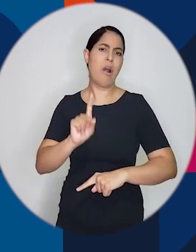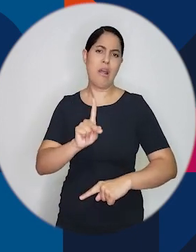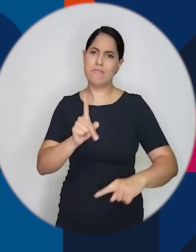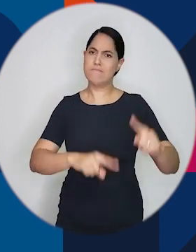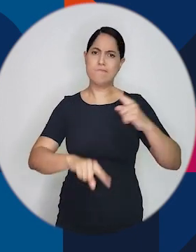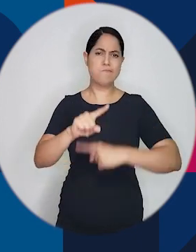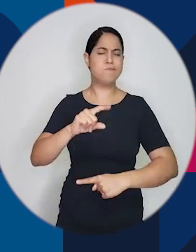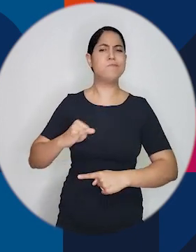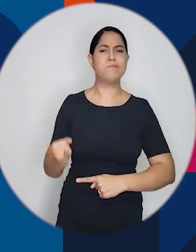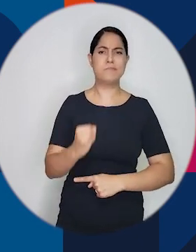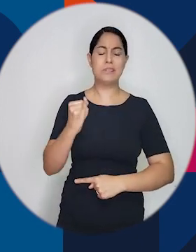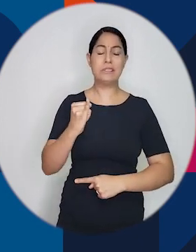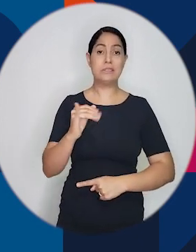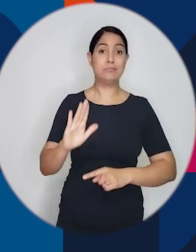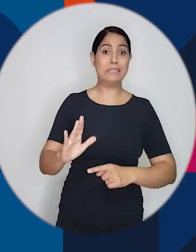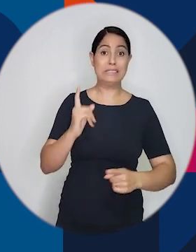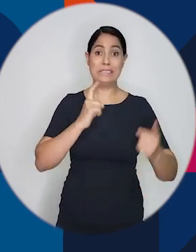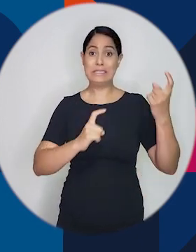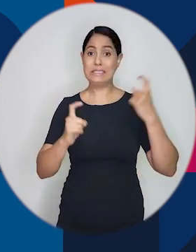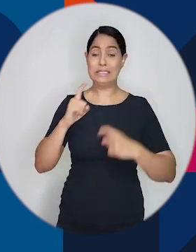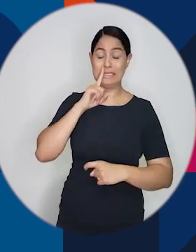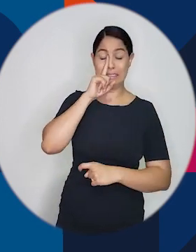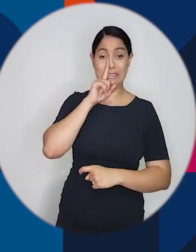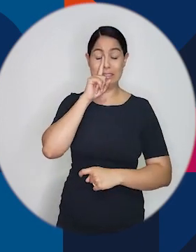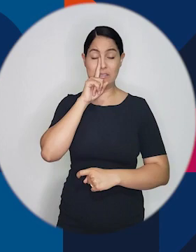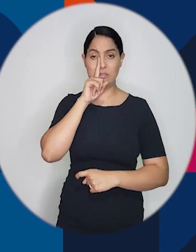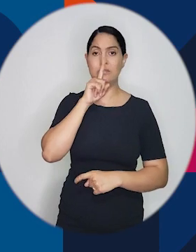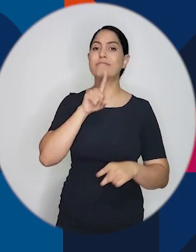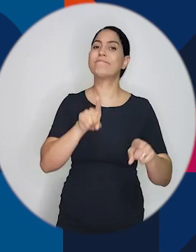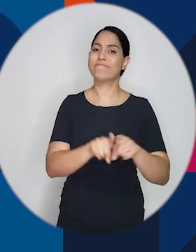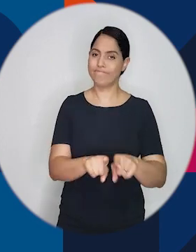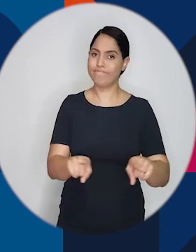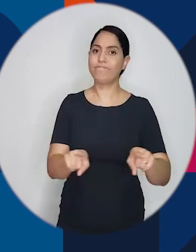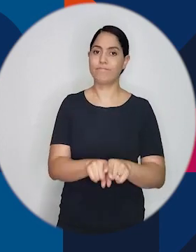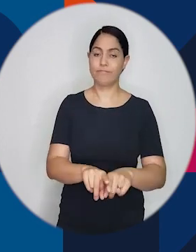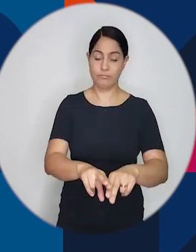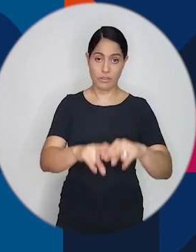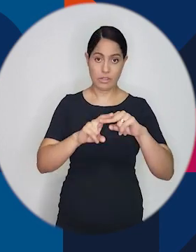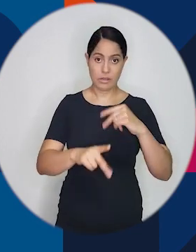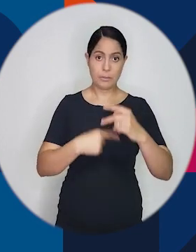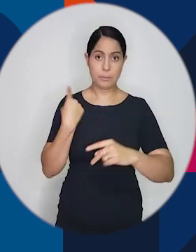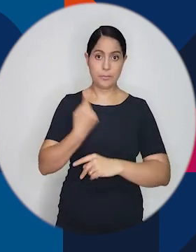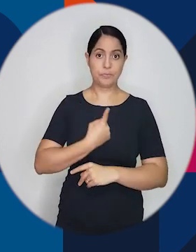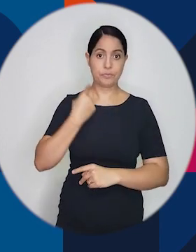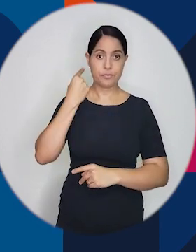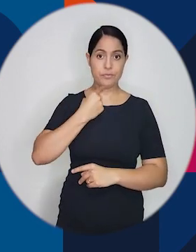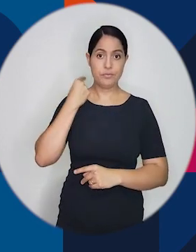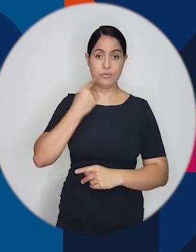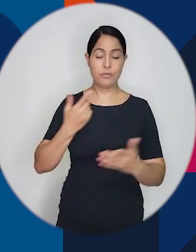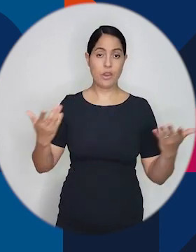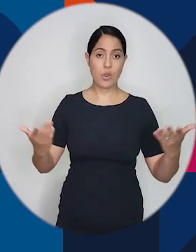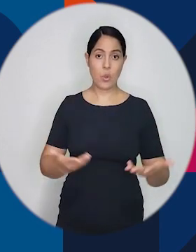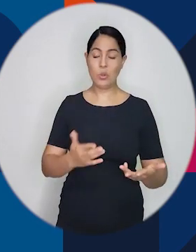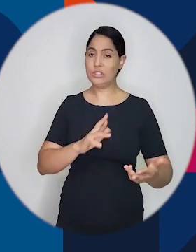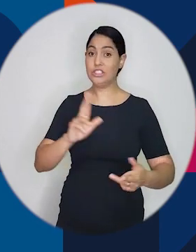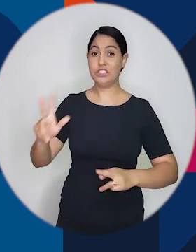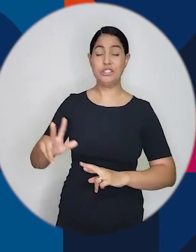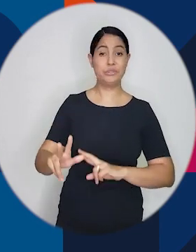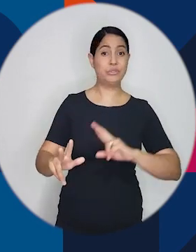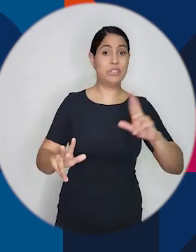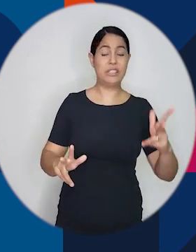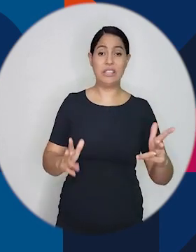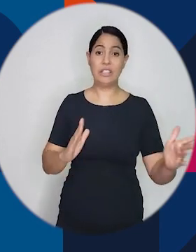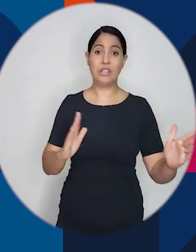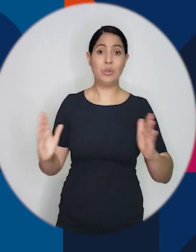mas também pontos de discussão e preocupação. A realidade do direito e da advocacia é hoje